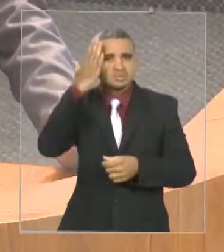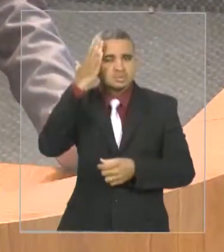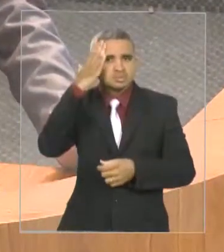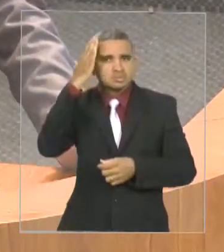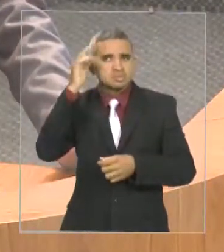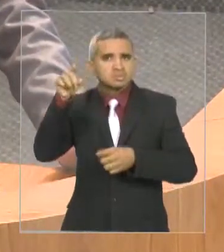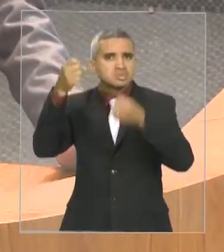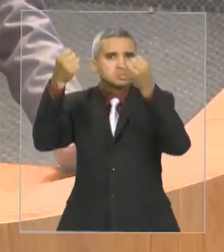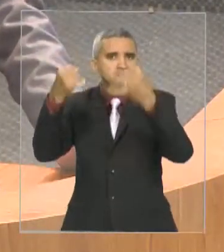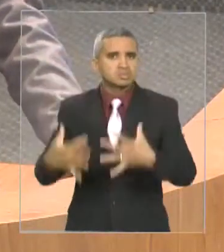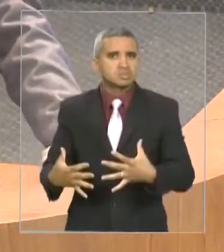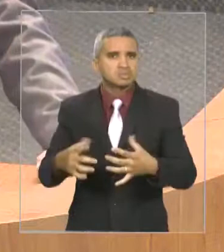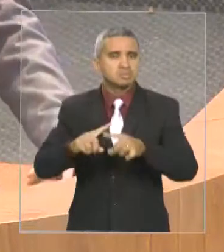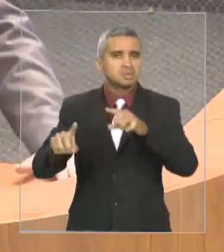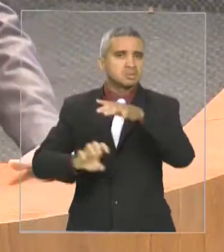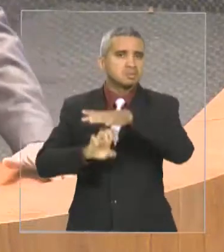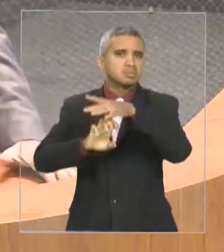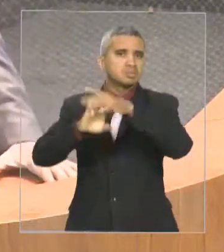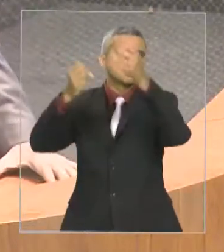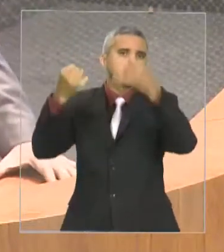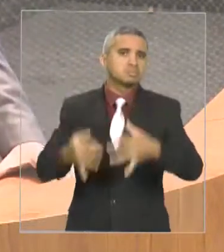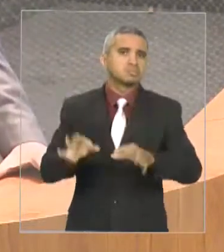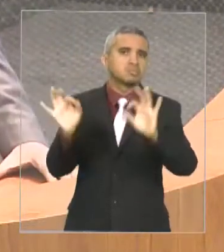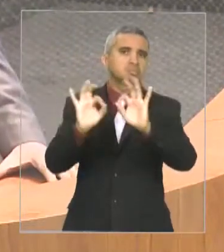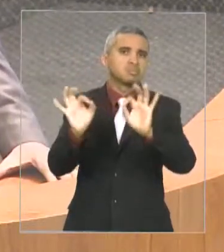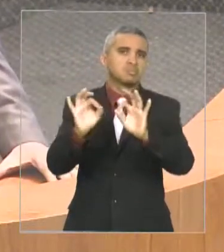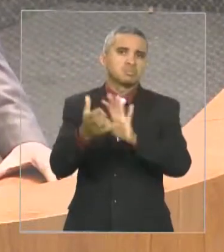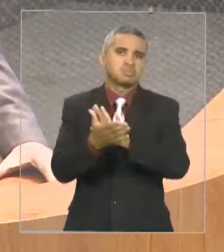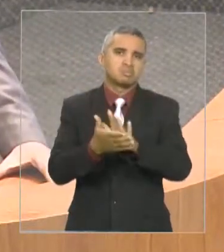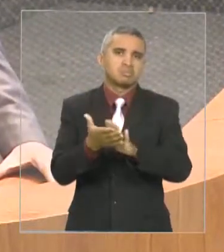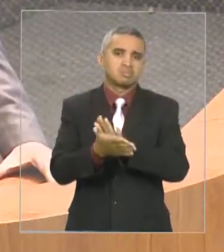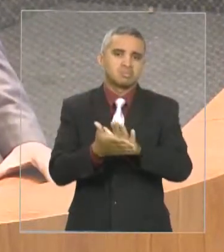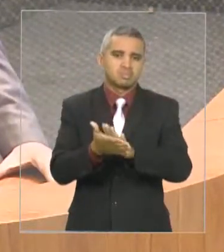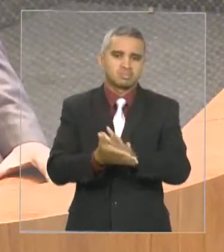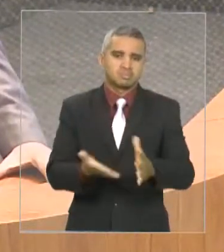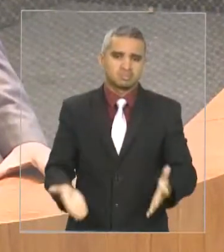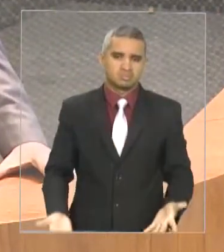mas até agora não vi explicação nenhuma. Nenhuma!